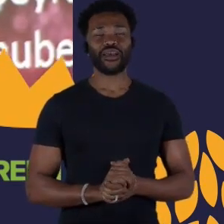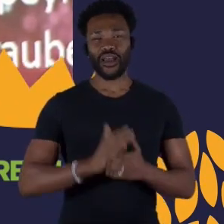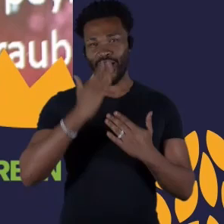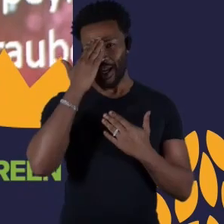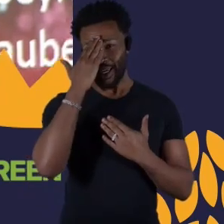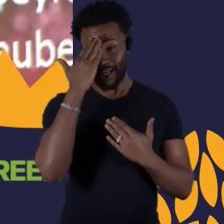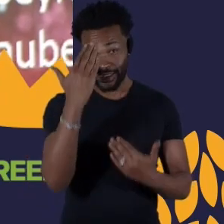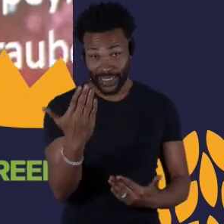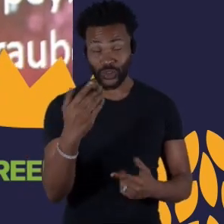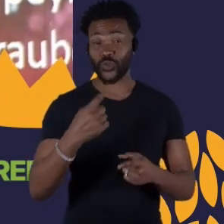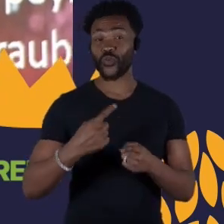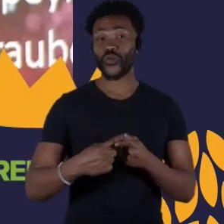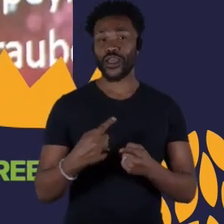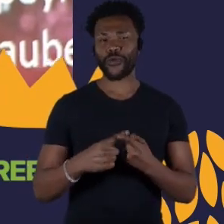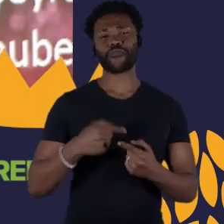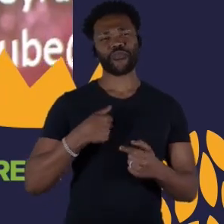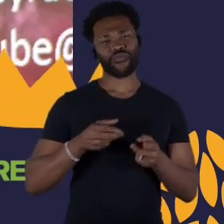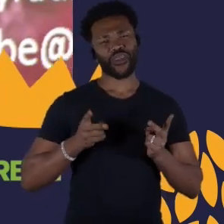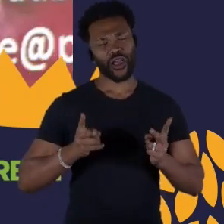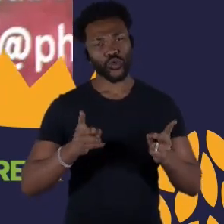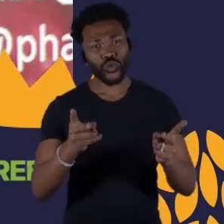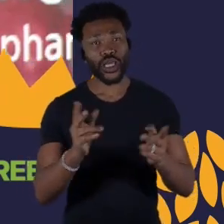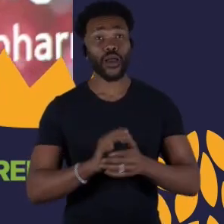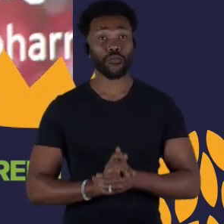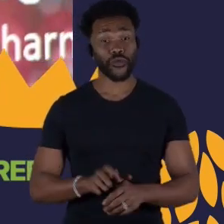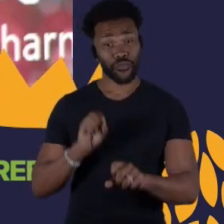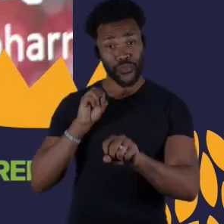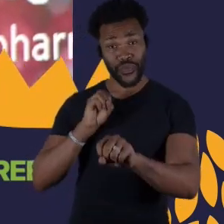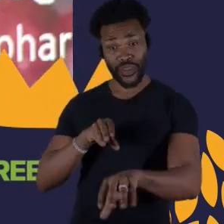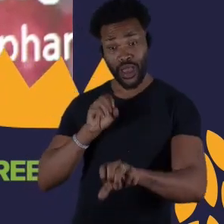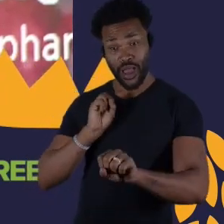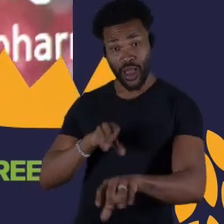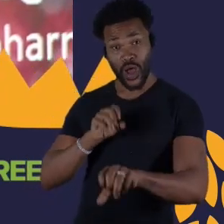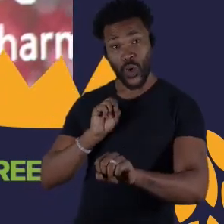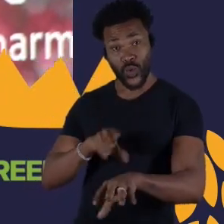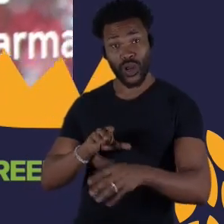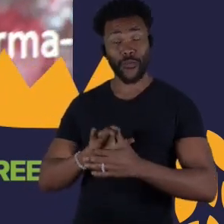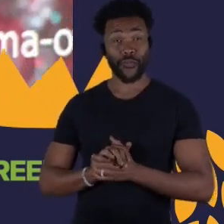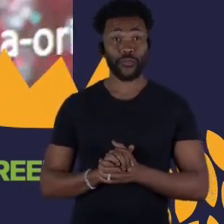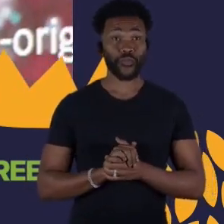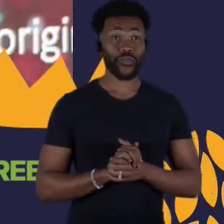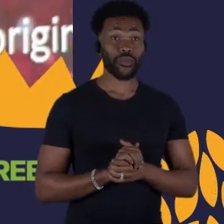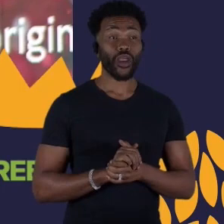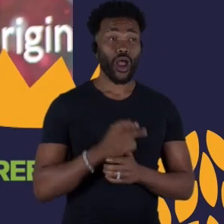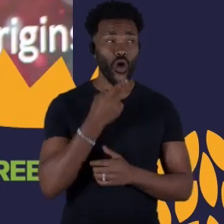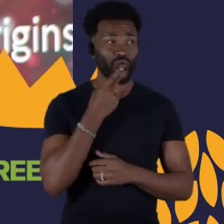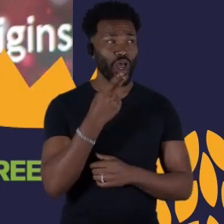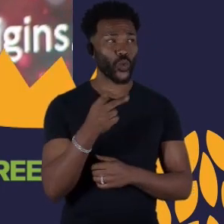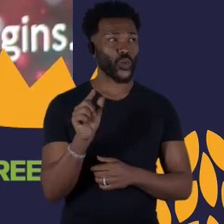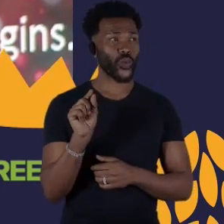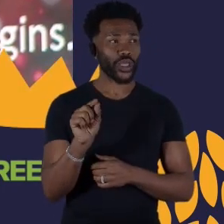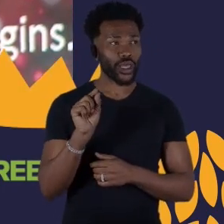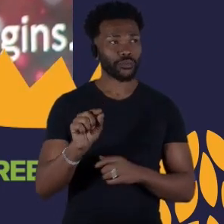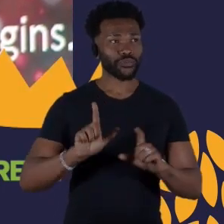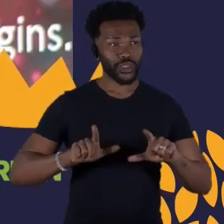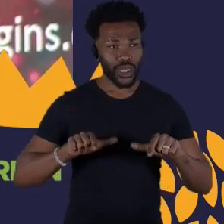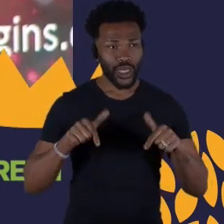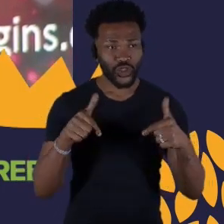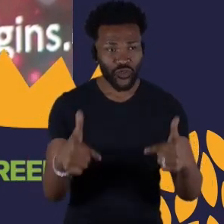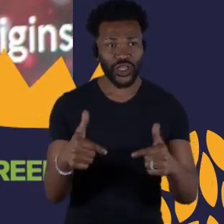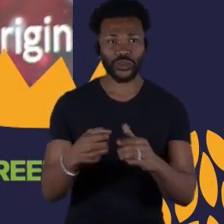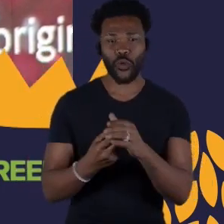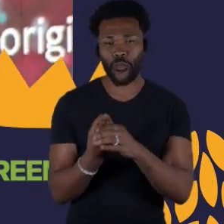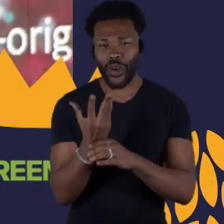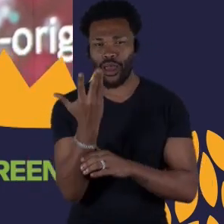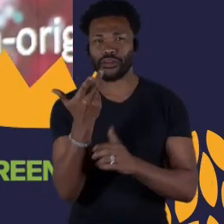Agradeço porque eu sempre, quando dou aulas, eu digo, olha, ativismo pela planta é